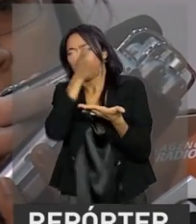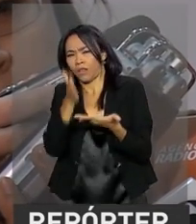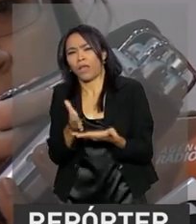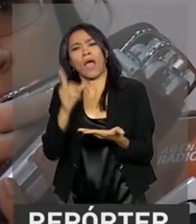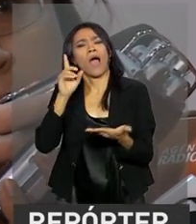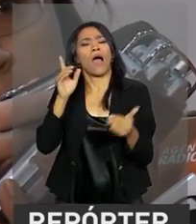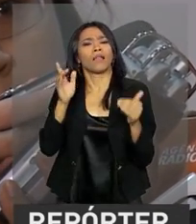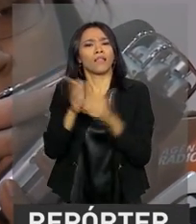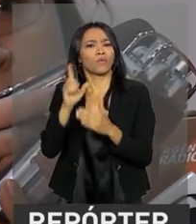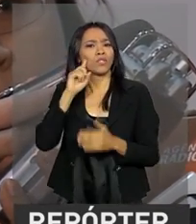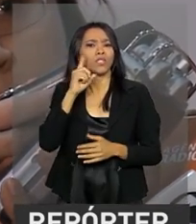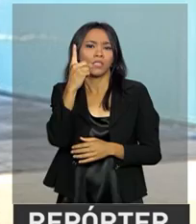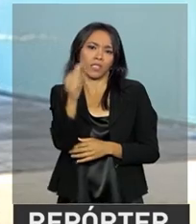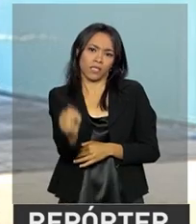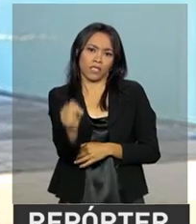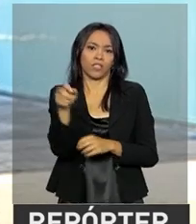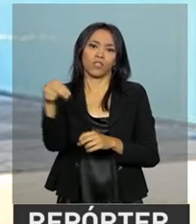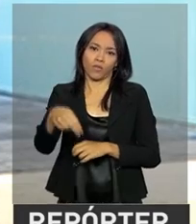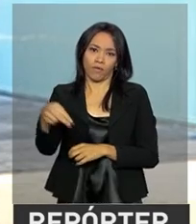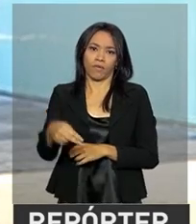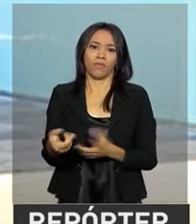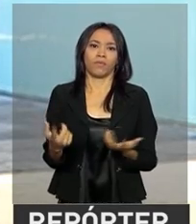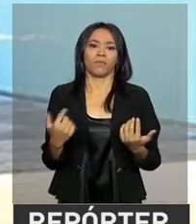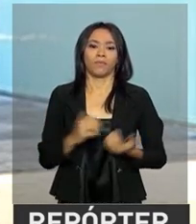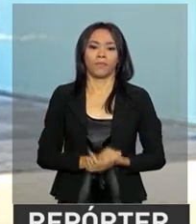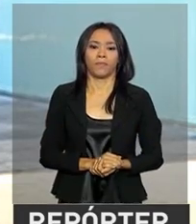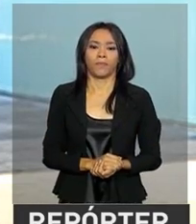dia 17 de novembro.